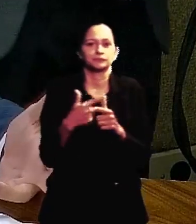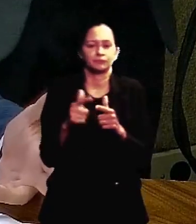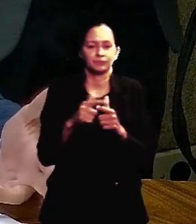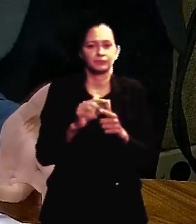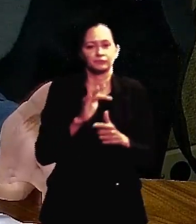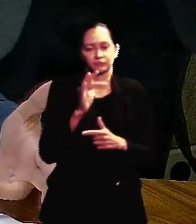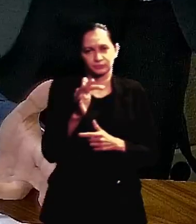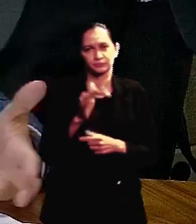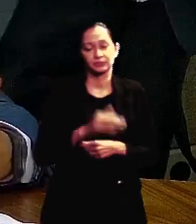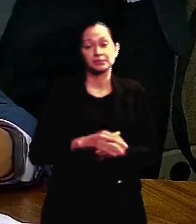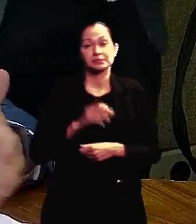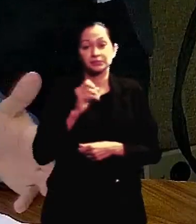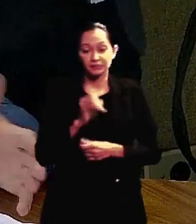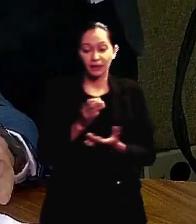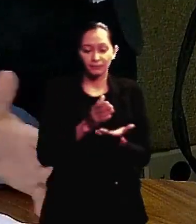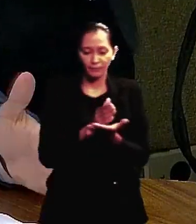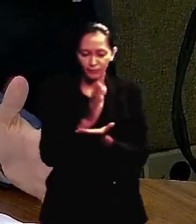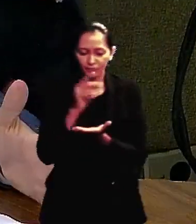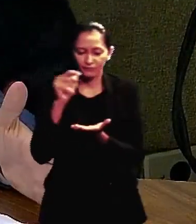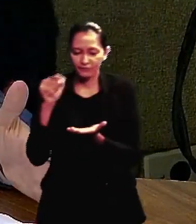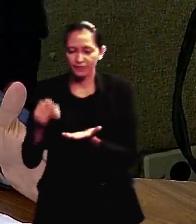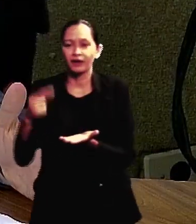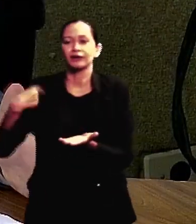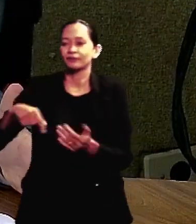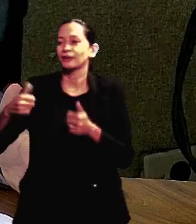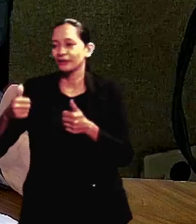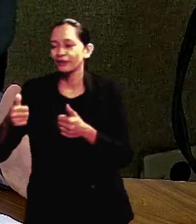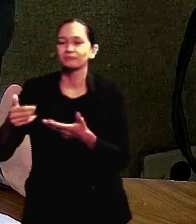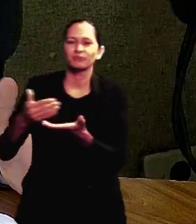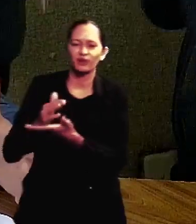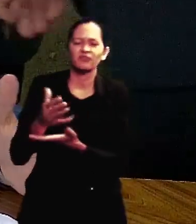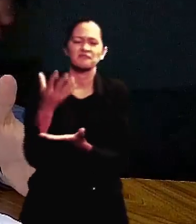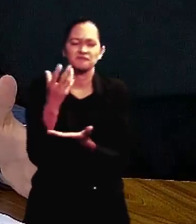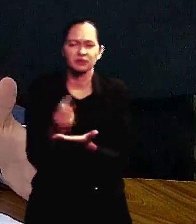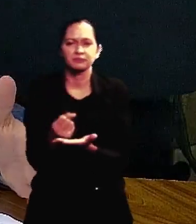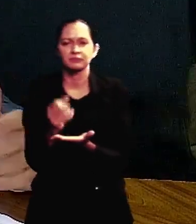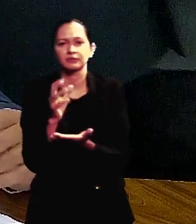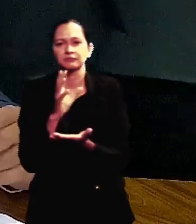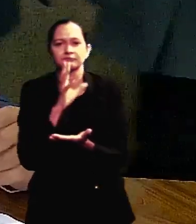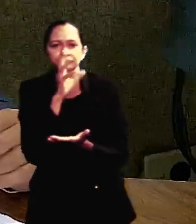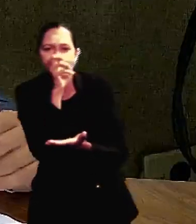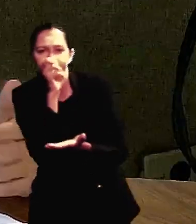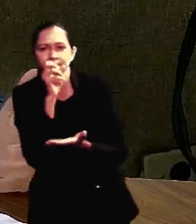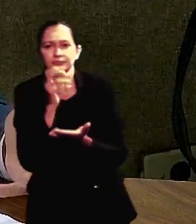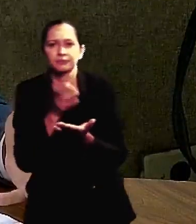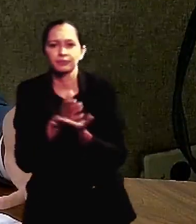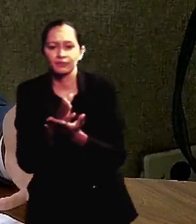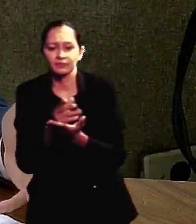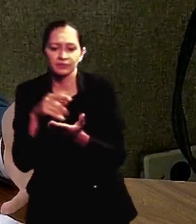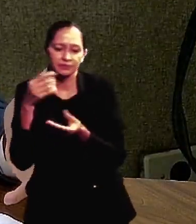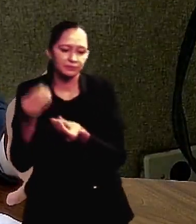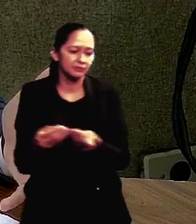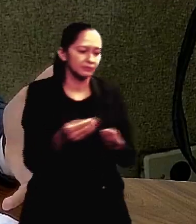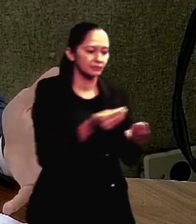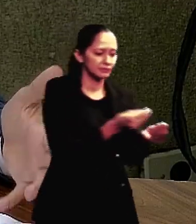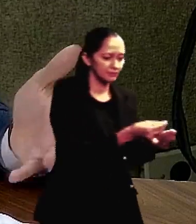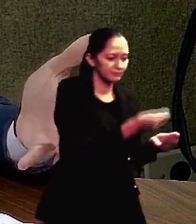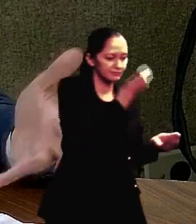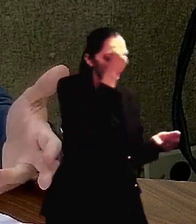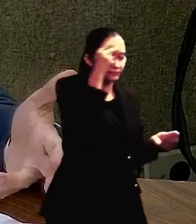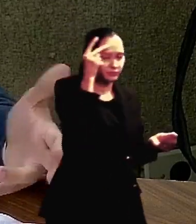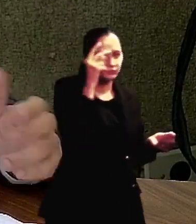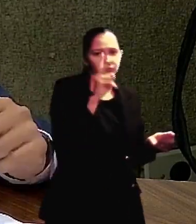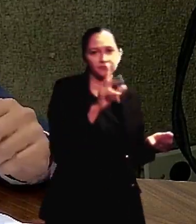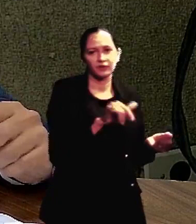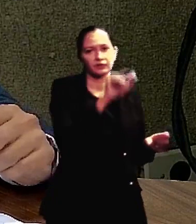e vai ser vetado. Já adianto, será vetado pelo Poder Executivo. Portanto, eu, apesar de não poder fazer o voto em